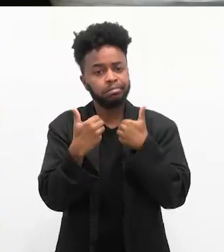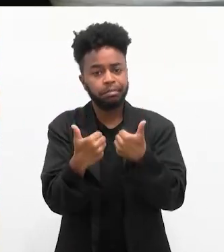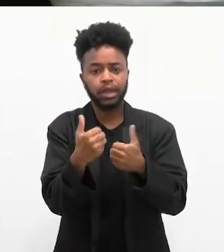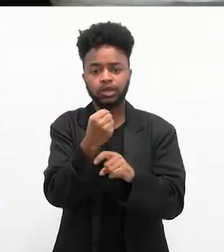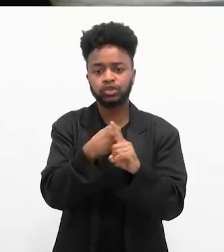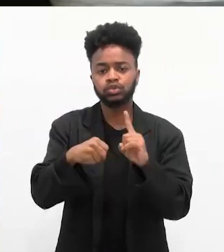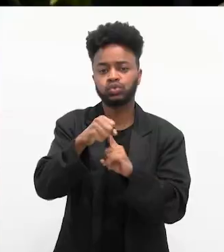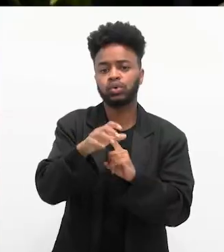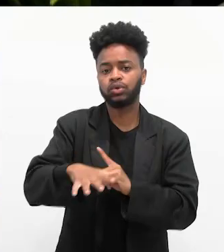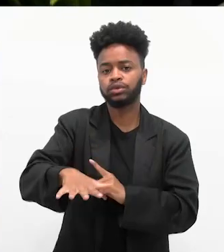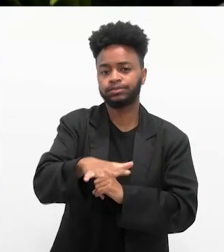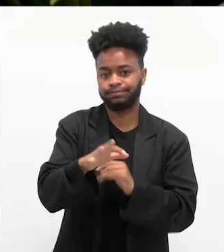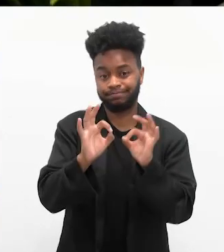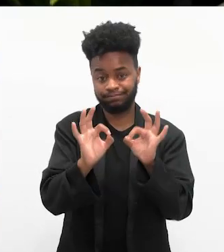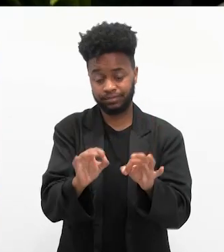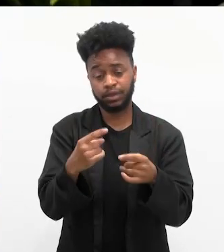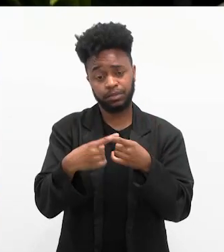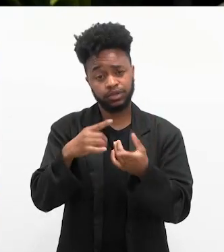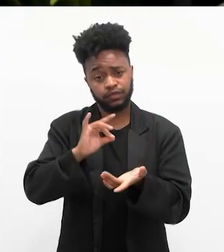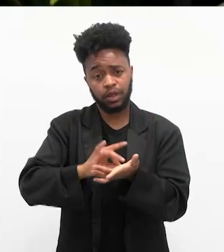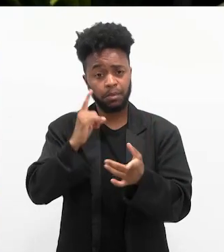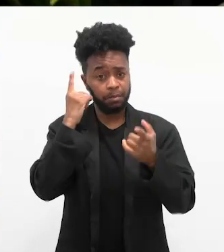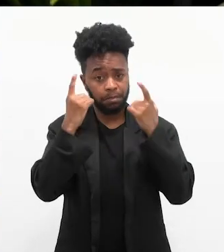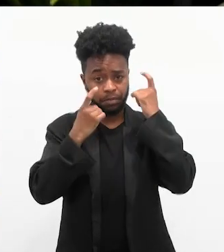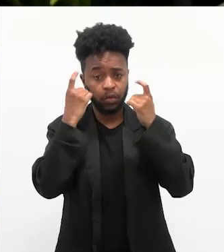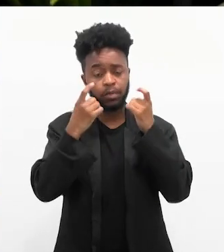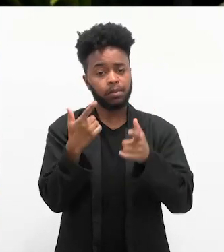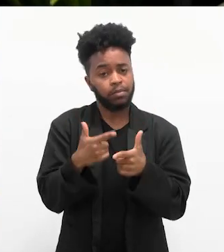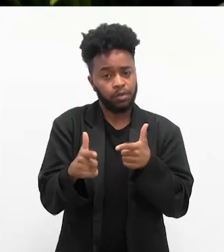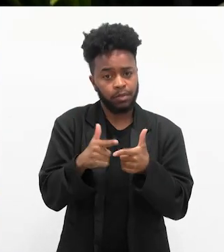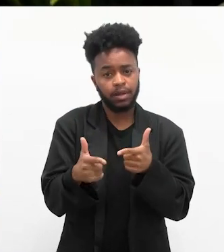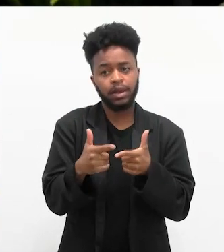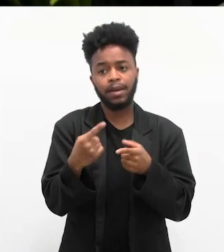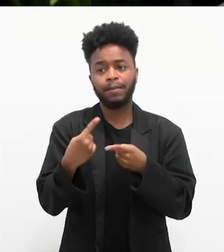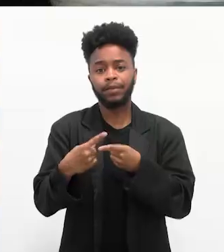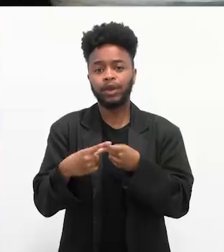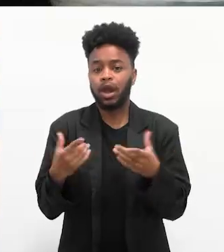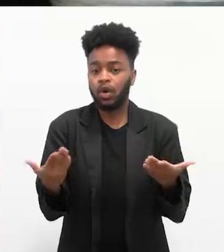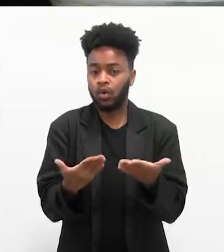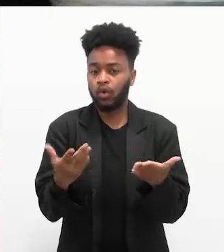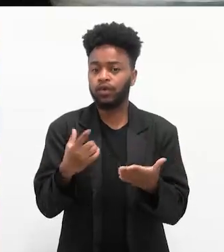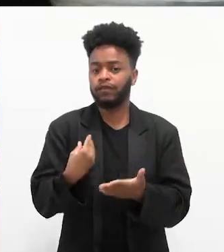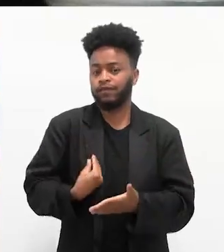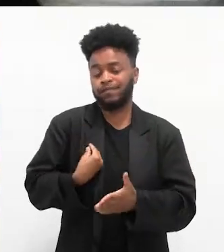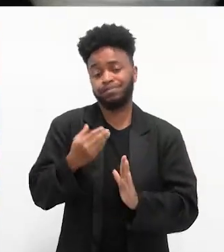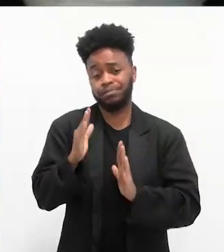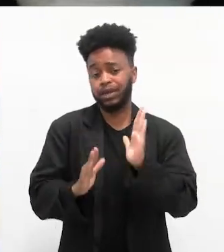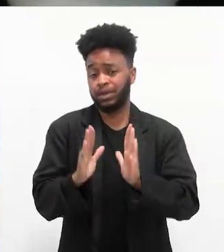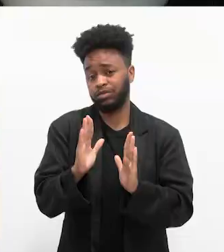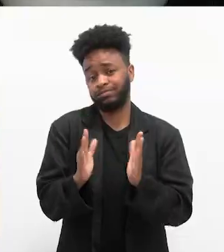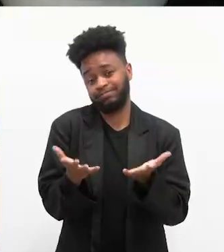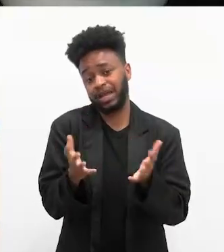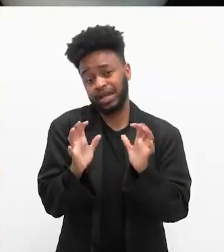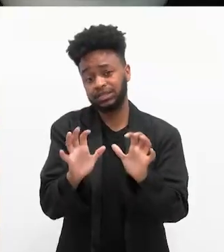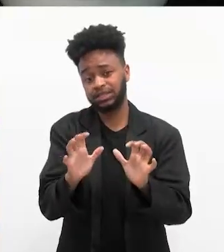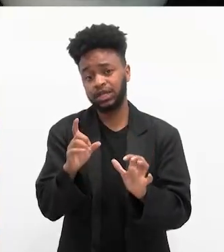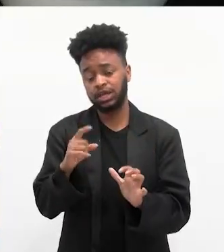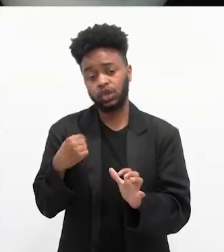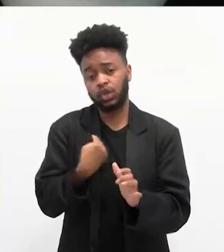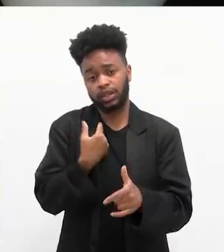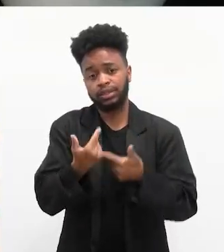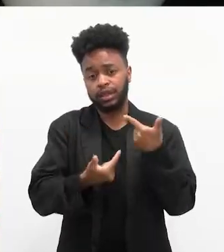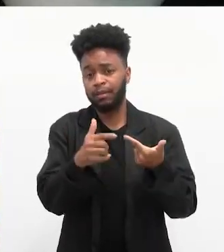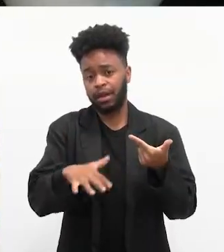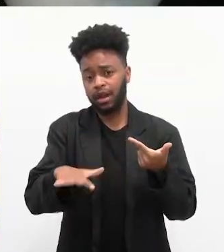preocupado com o bem-estar social, sim, né? Que é o grande problema agora no país, até porque nós estamos passando por